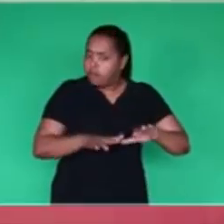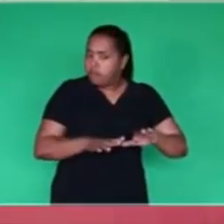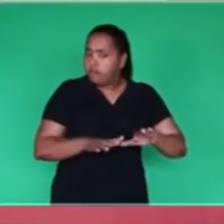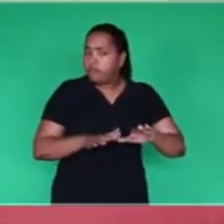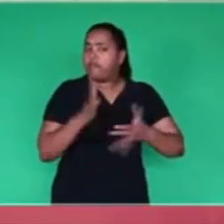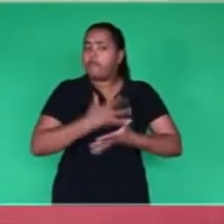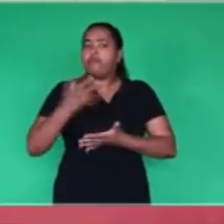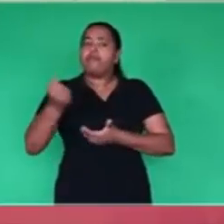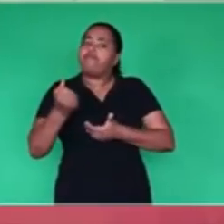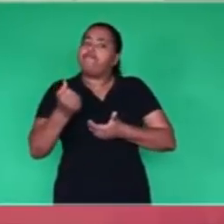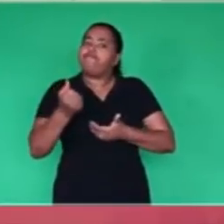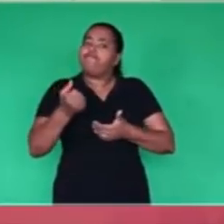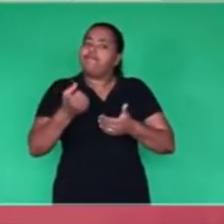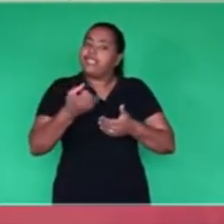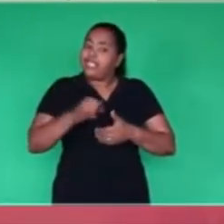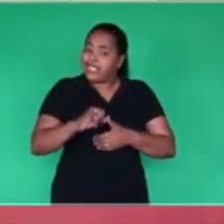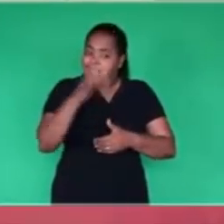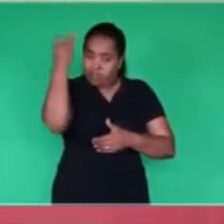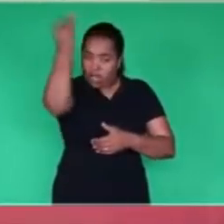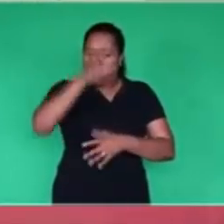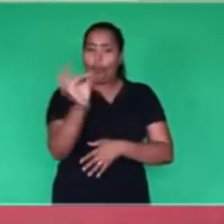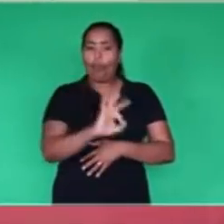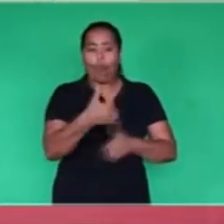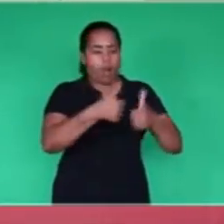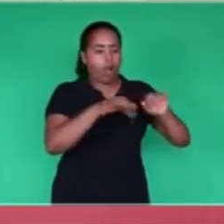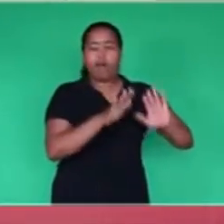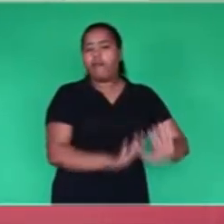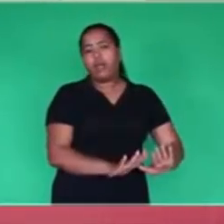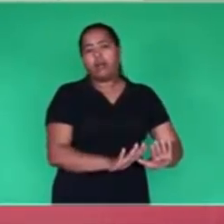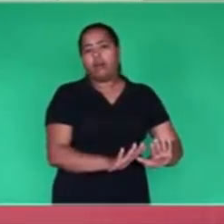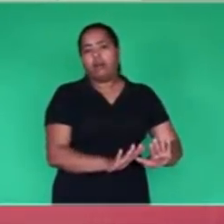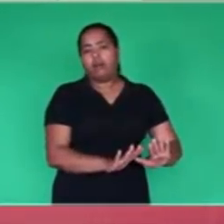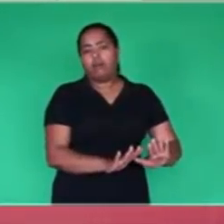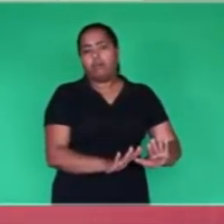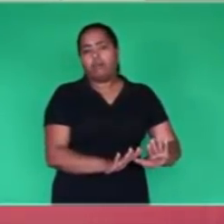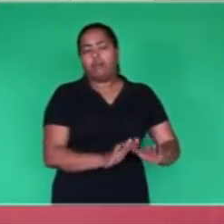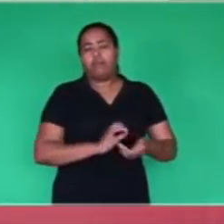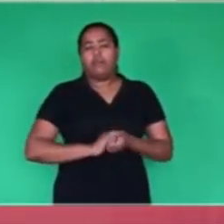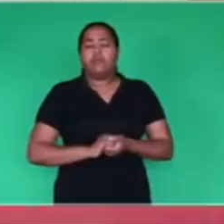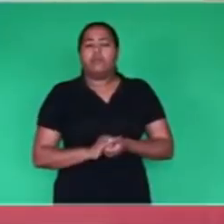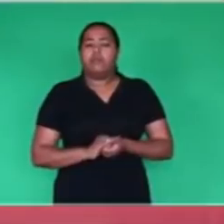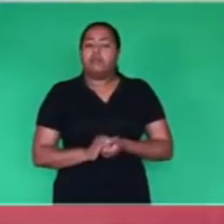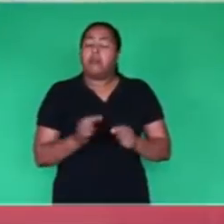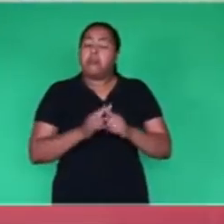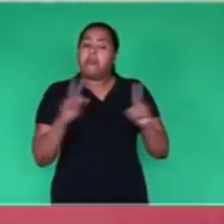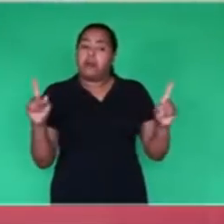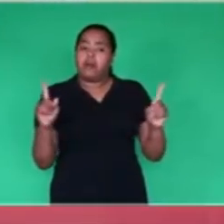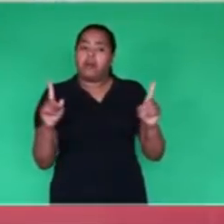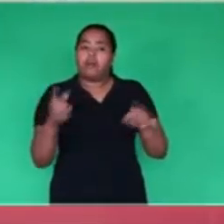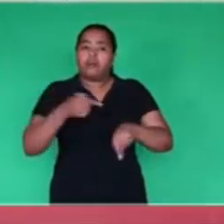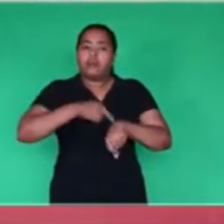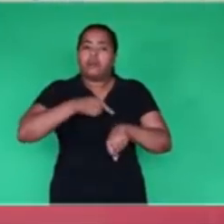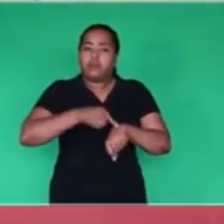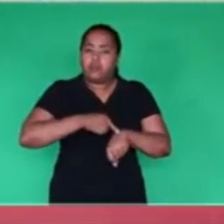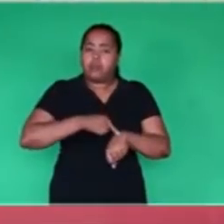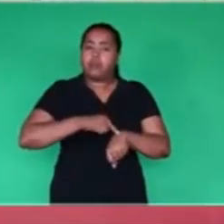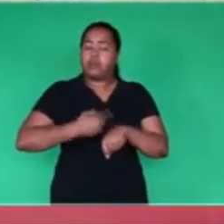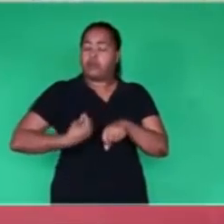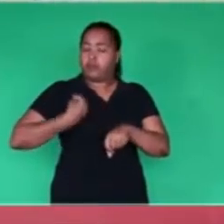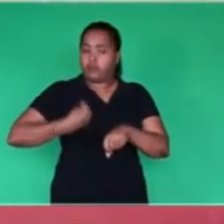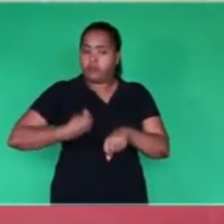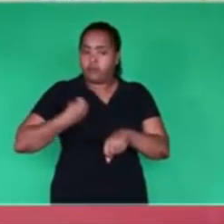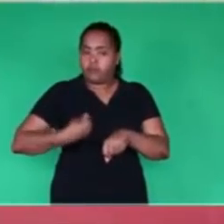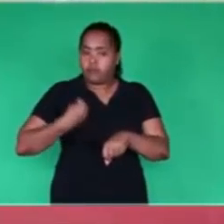dos pastores, vai poder falar de tudo que ele deve falar, e deve falar mesmo. Mas ele, enquanto estiver nessa situação, ele